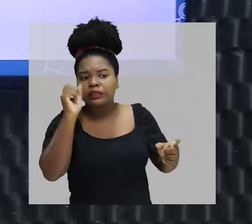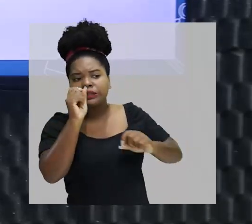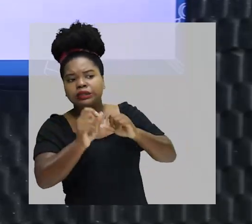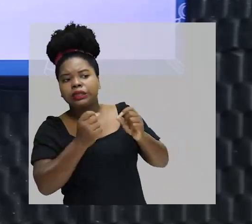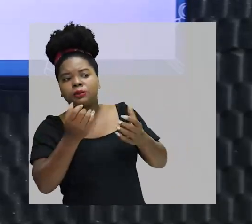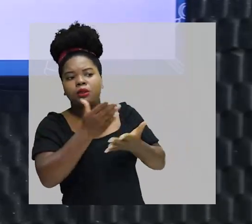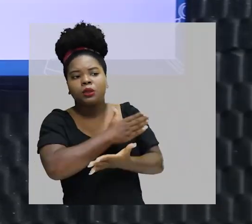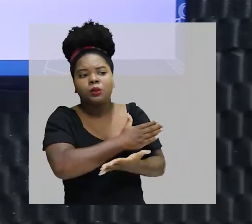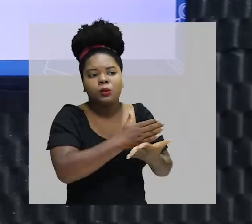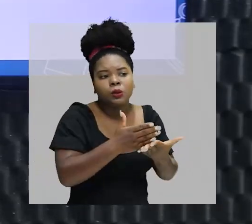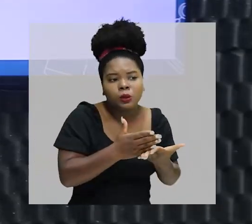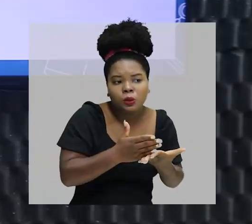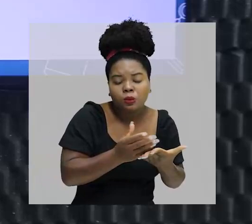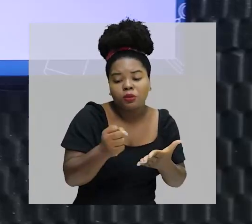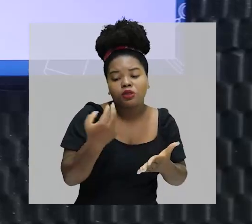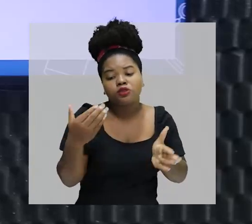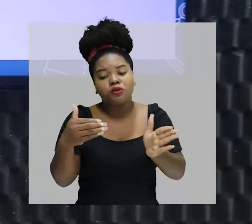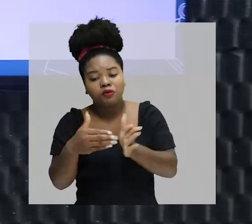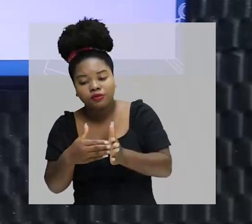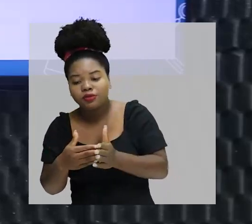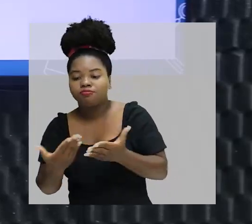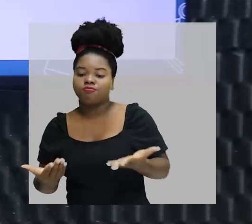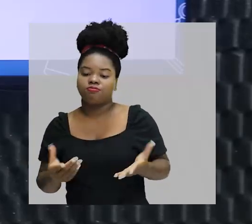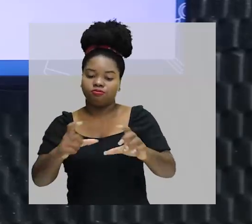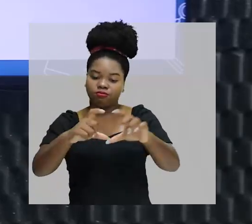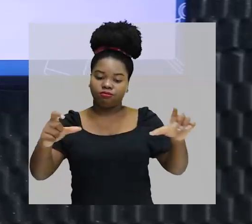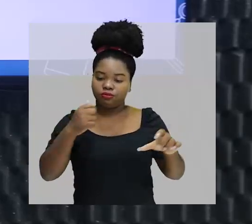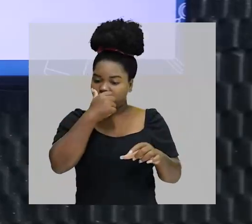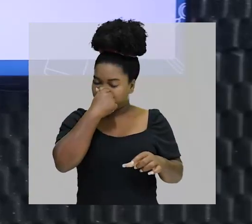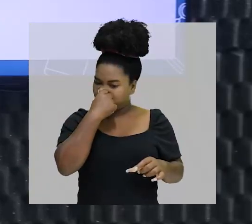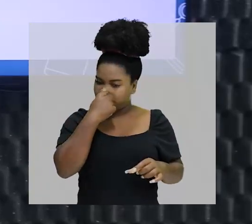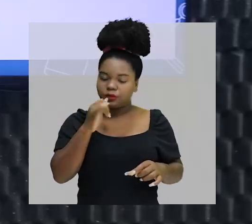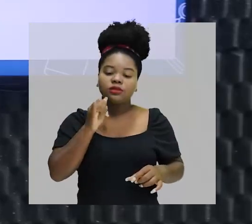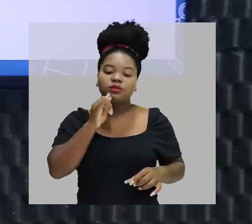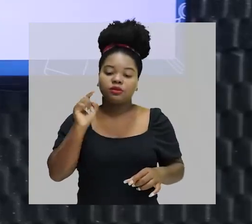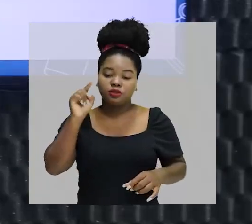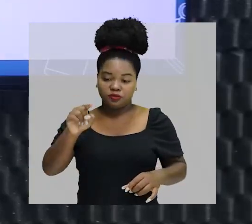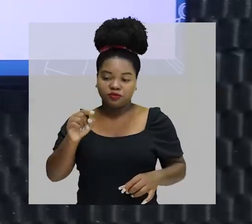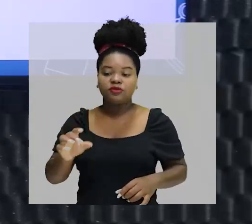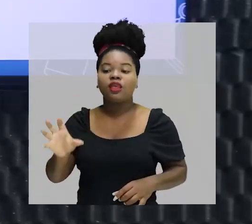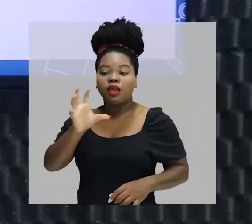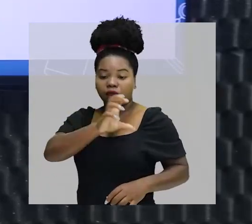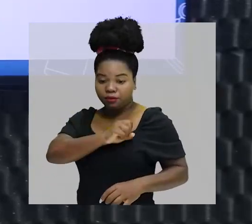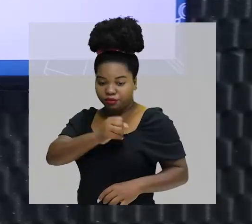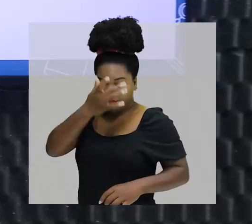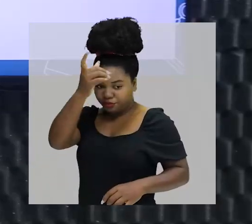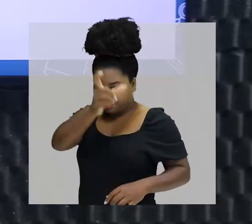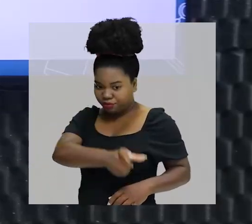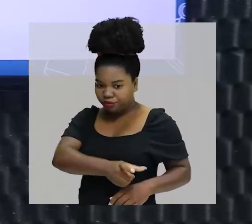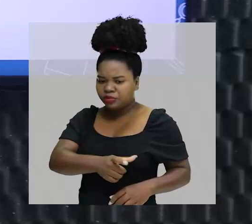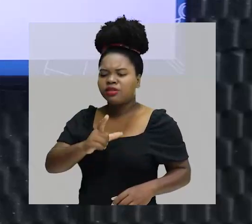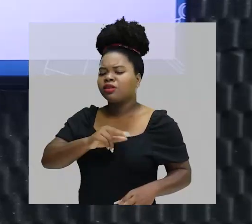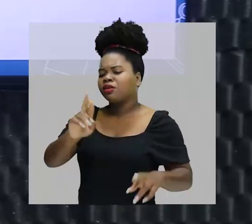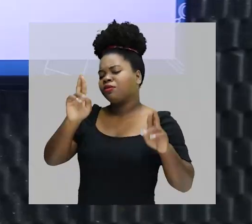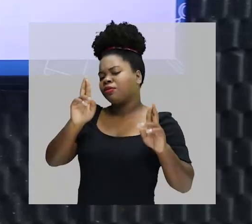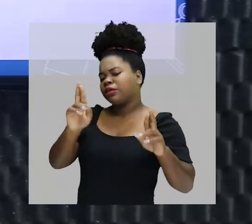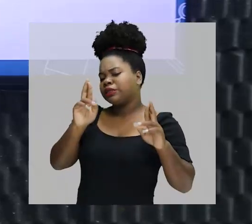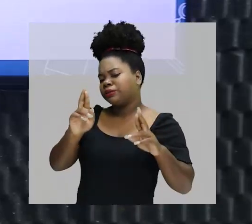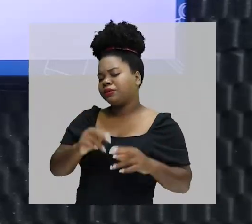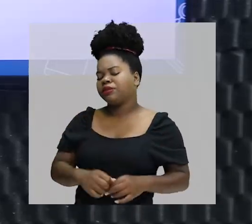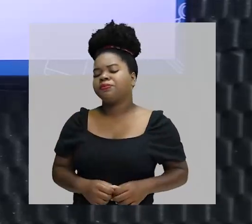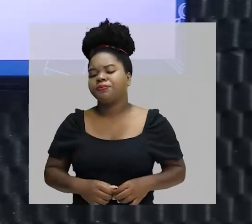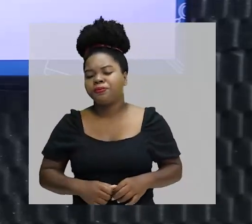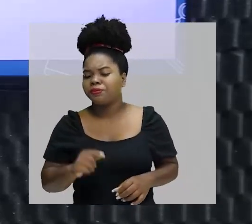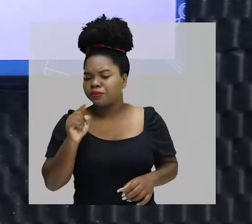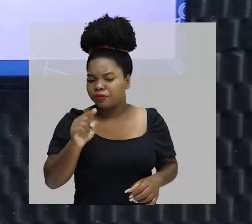o começo ou o fim de alguma coisa. Digamos que você está apaixonado. Você tem uma expectativa de que